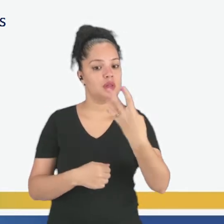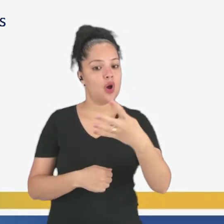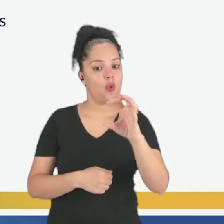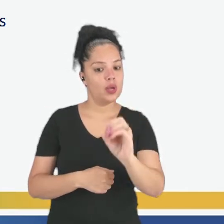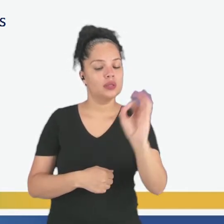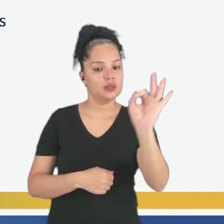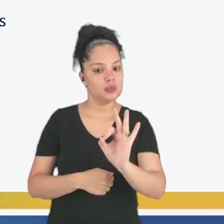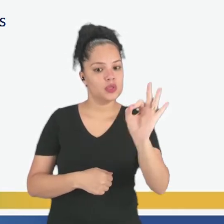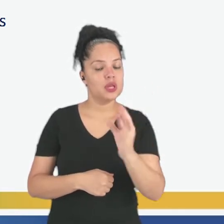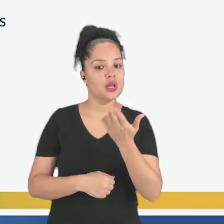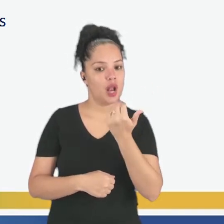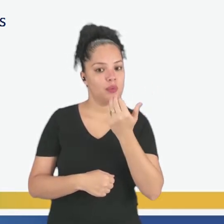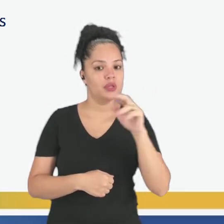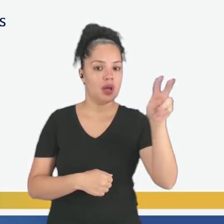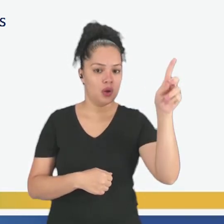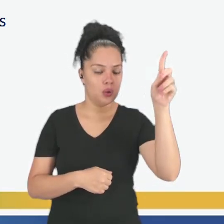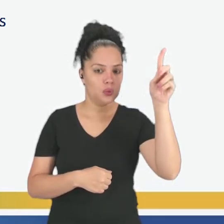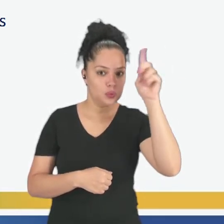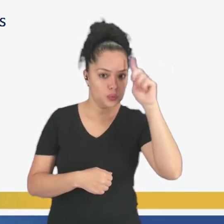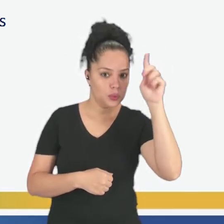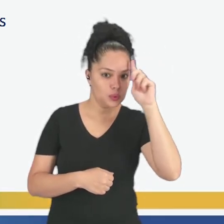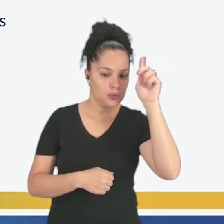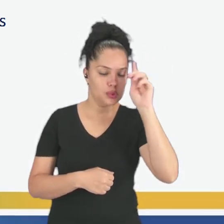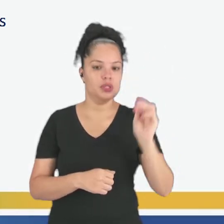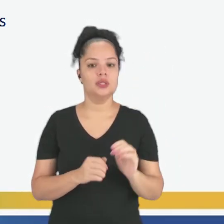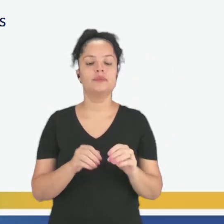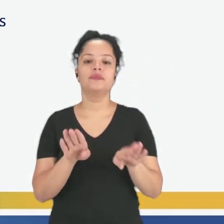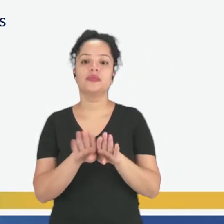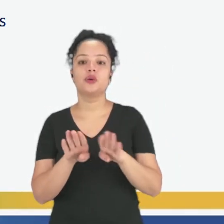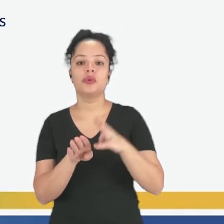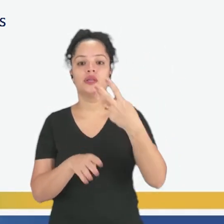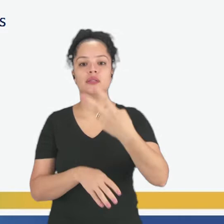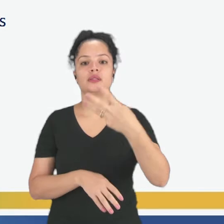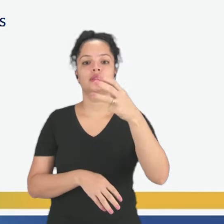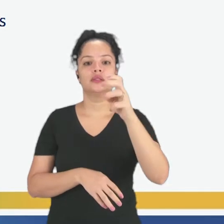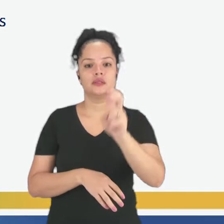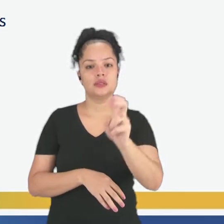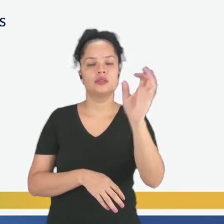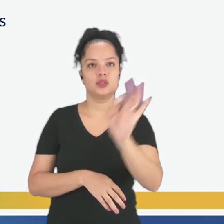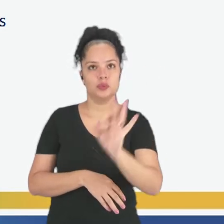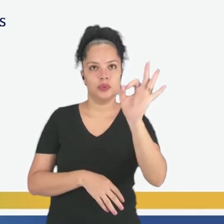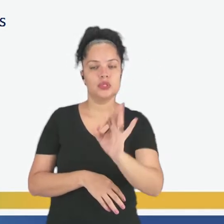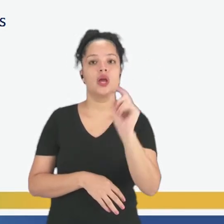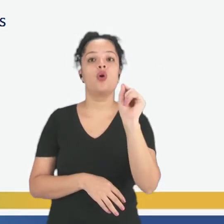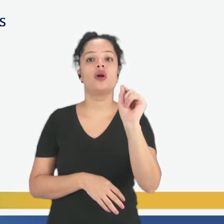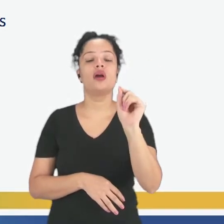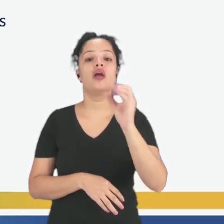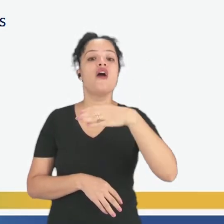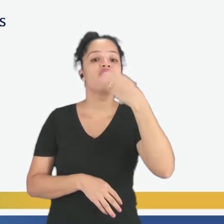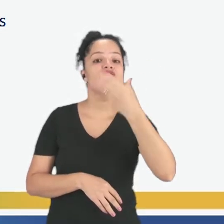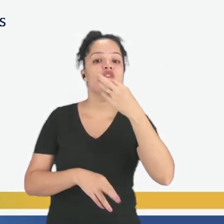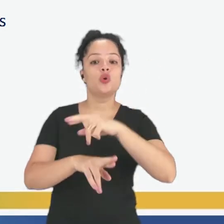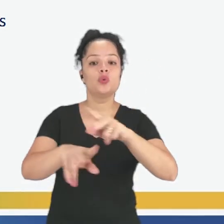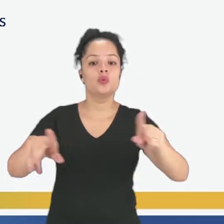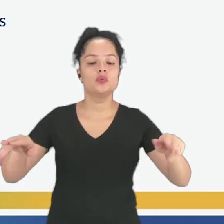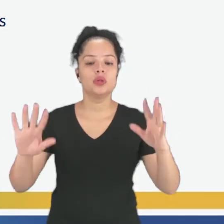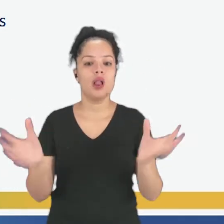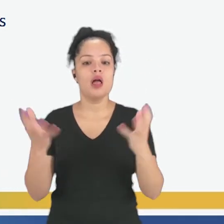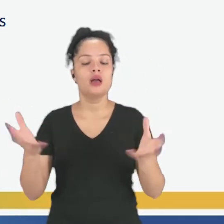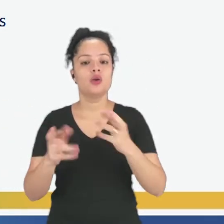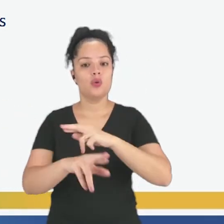diária. 35% deve ser composta de fruit and vegetable, que são as frutas e os legumes e